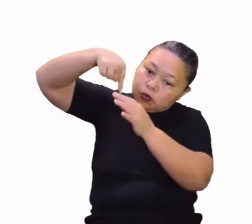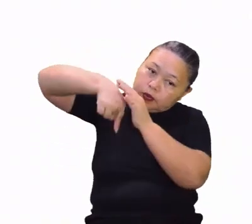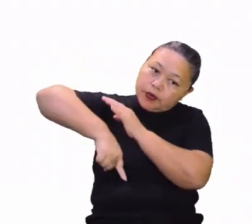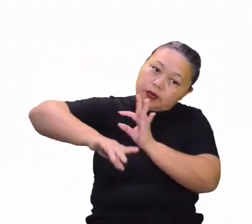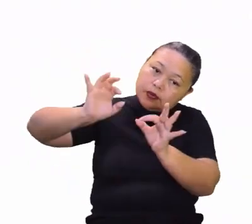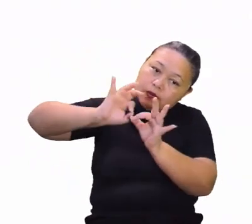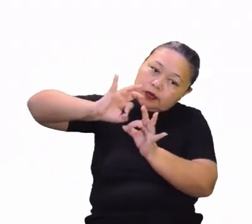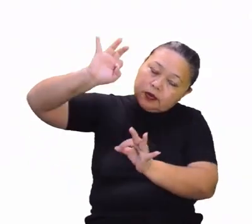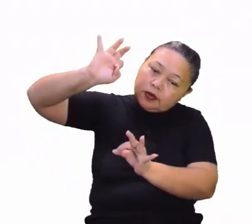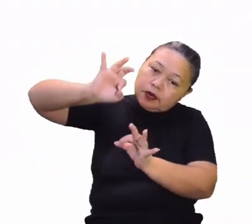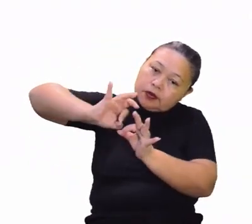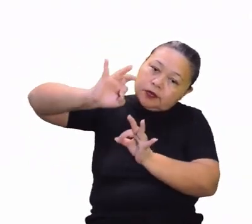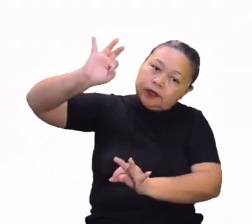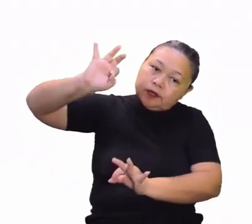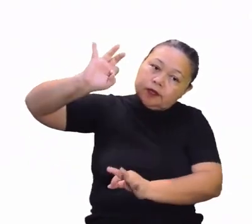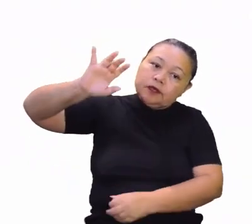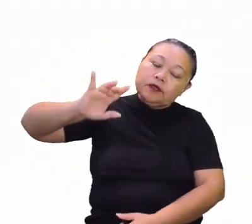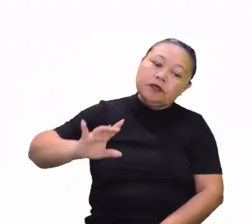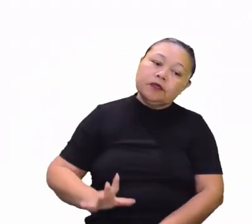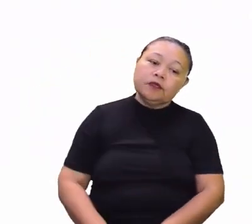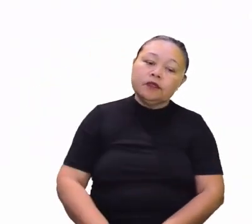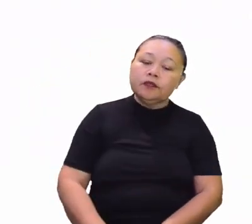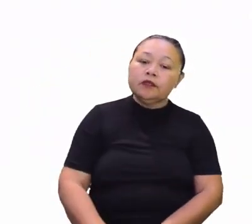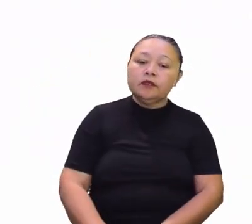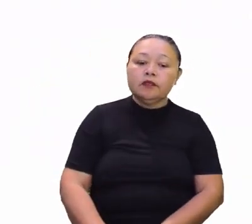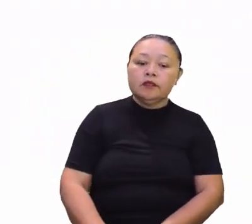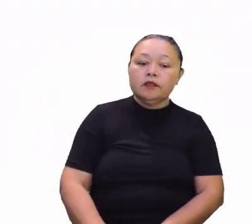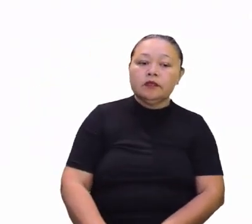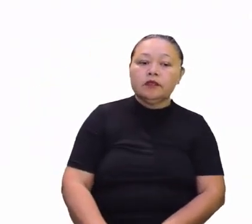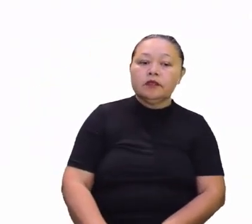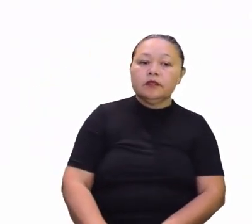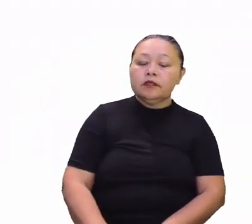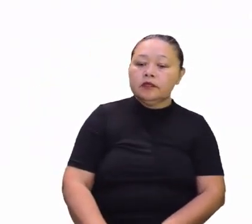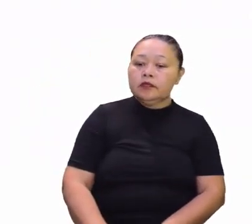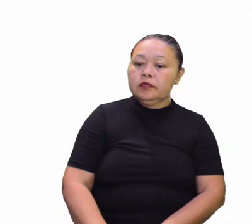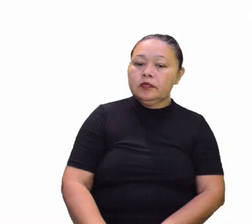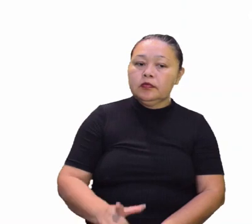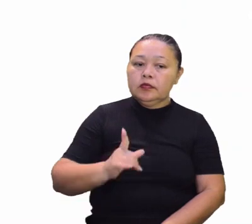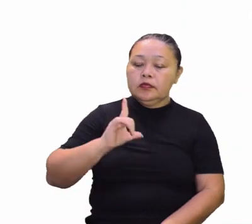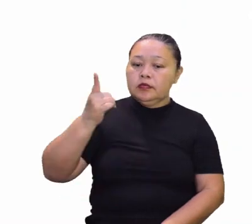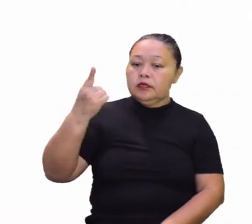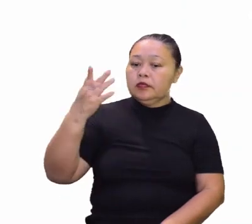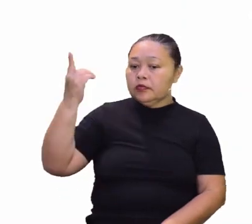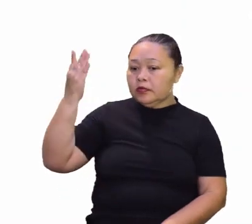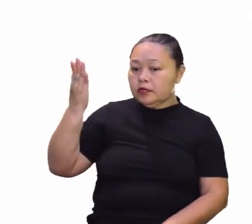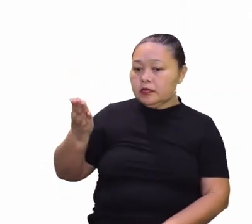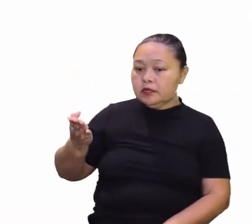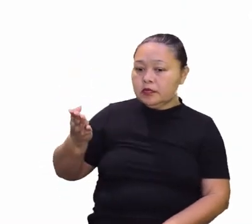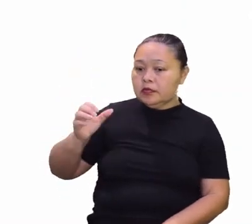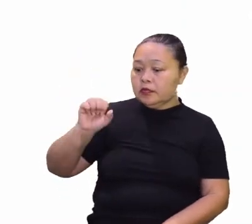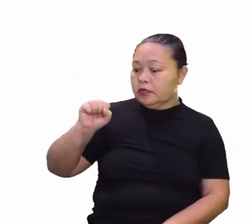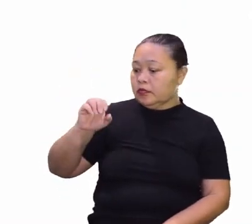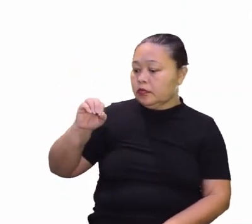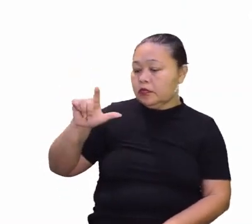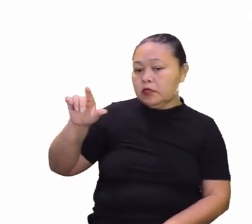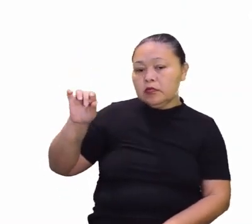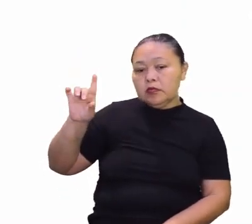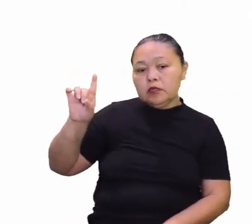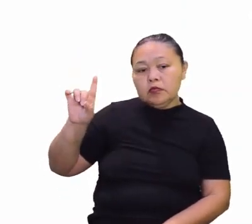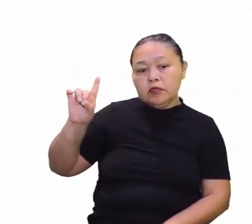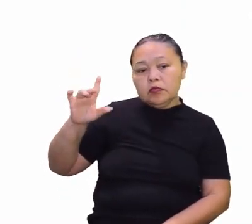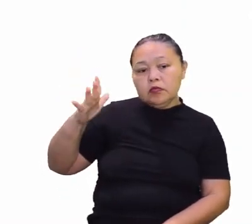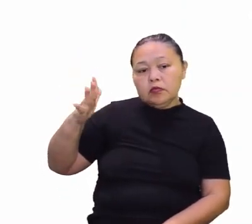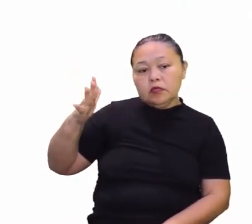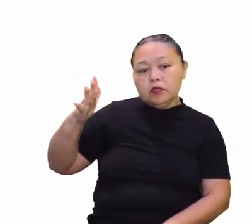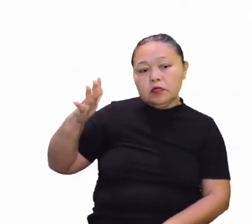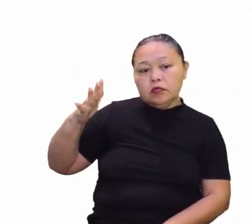profundidade aqui, sentimos, né? Dá 1 metro. Então você vê que esse perfil do solo, ele vai